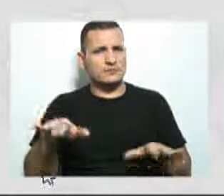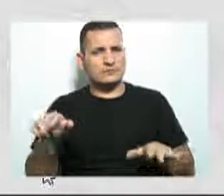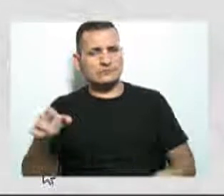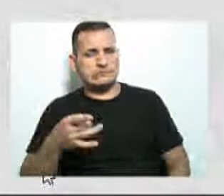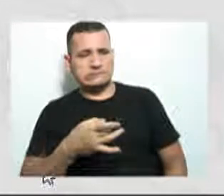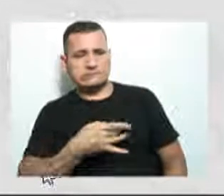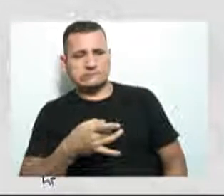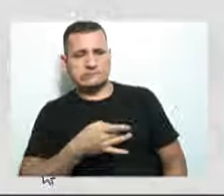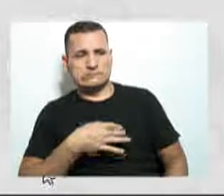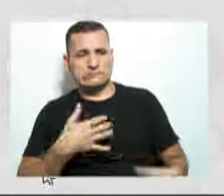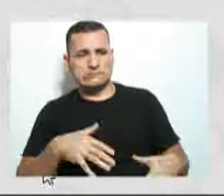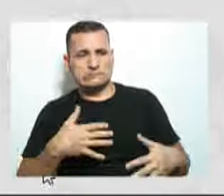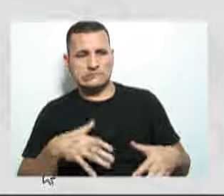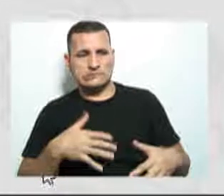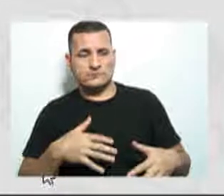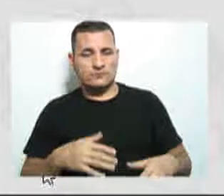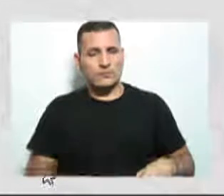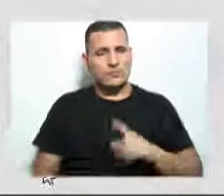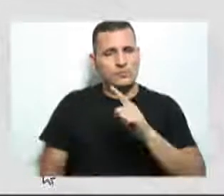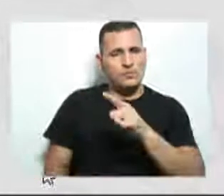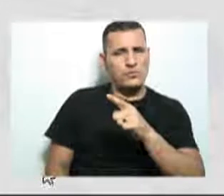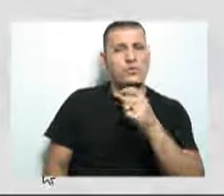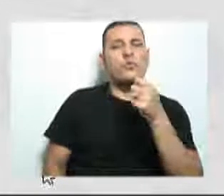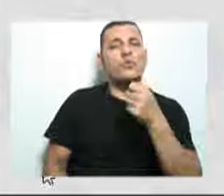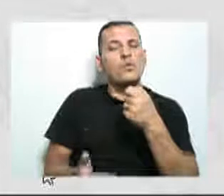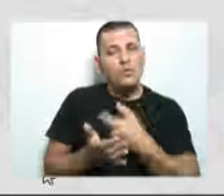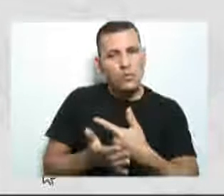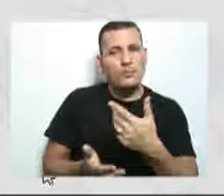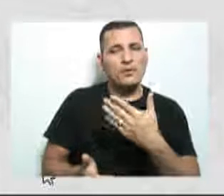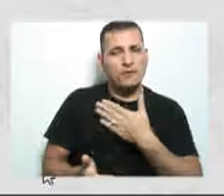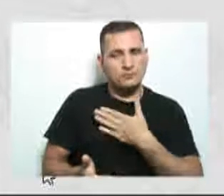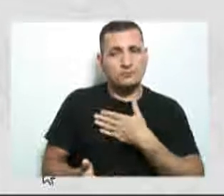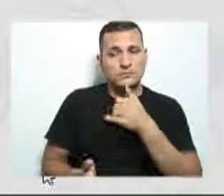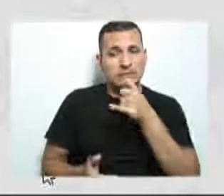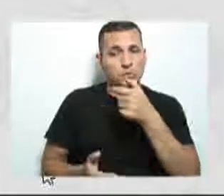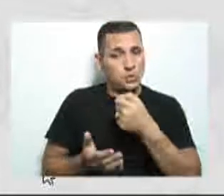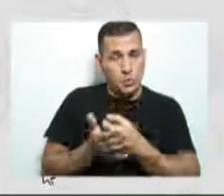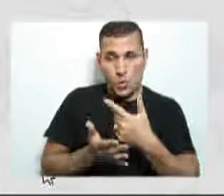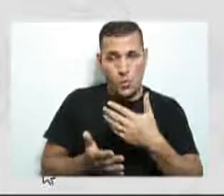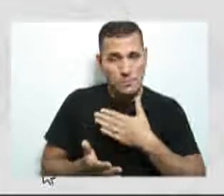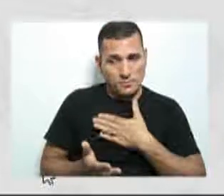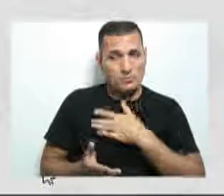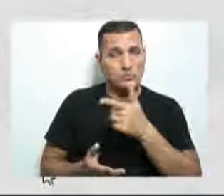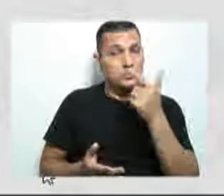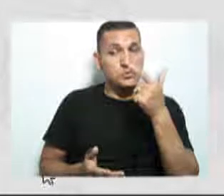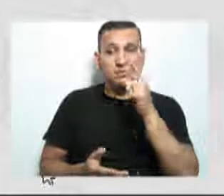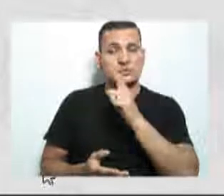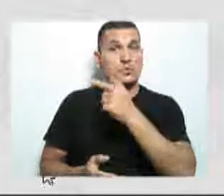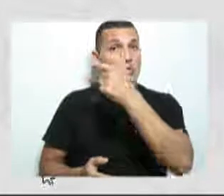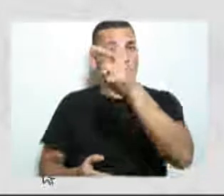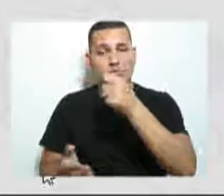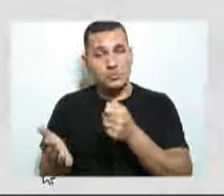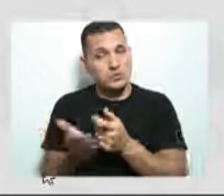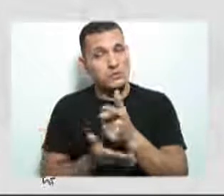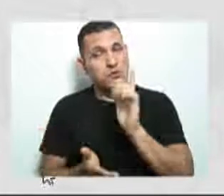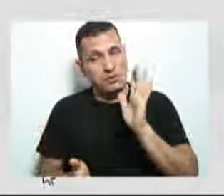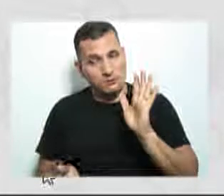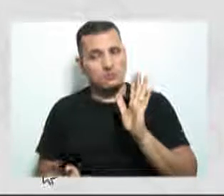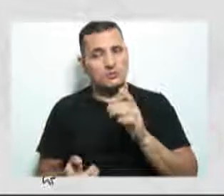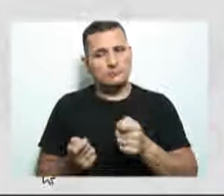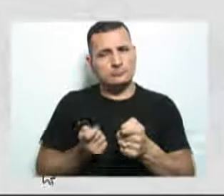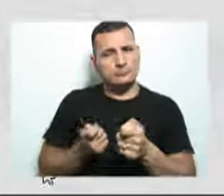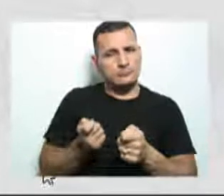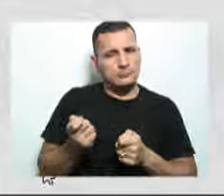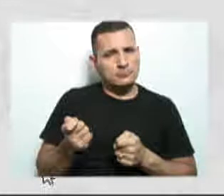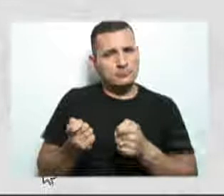outro lado. Olha, é melhor você comprar comigo, se você não comprar comigo, você não vai conseguir comprar de ninguém. Ele manipula, né? Ele tem ali total poder